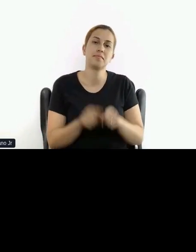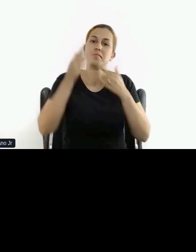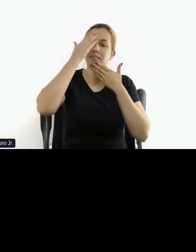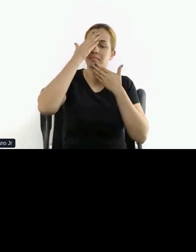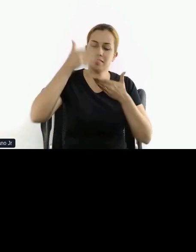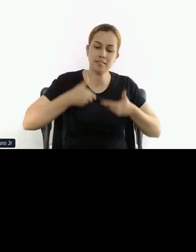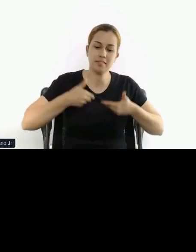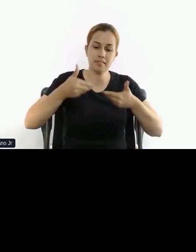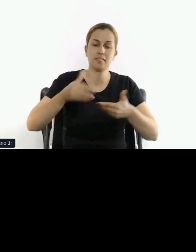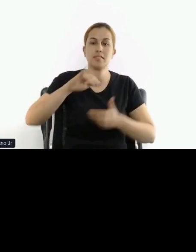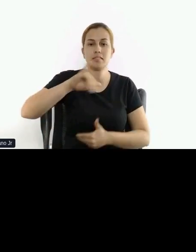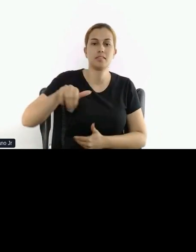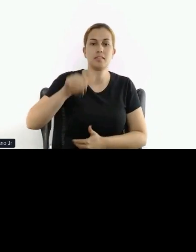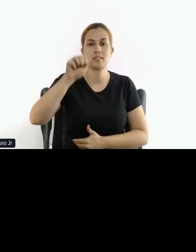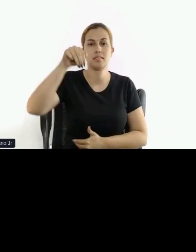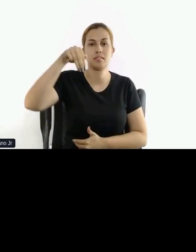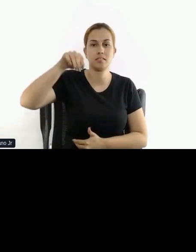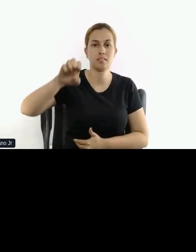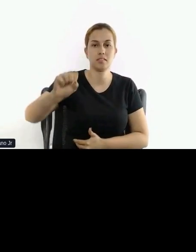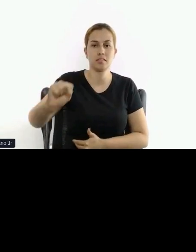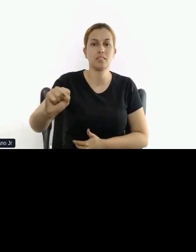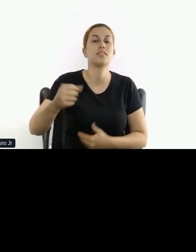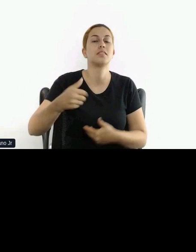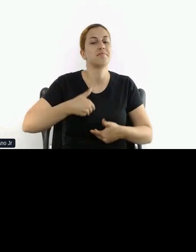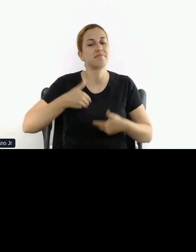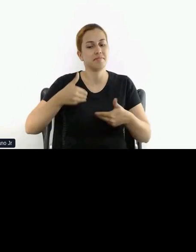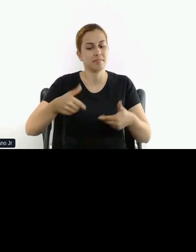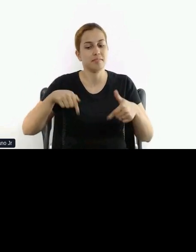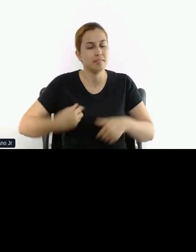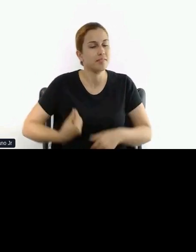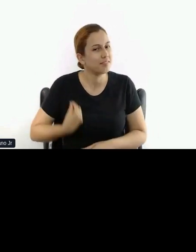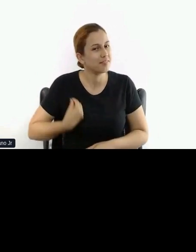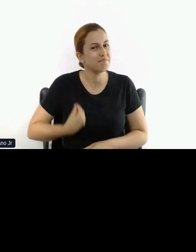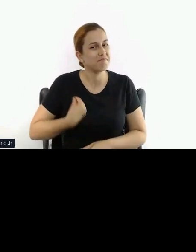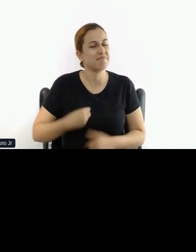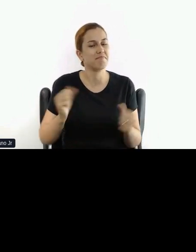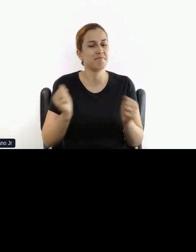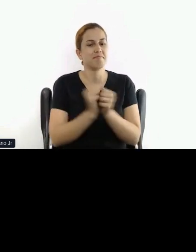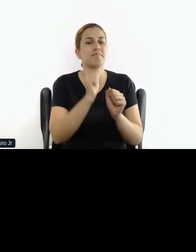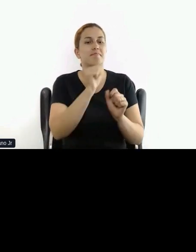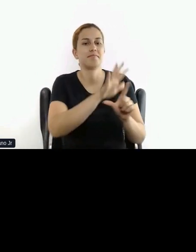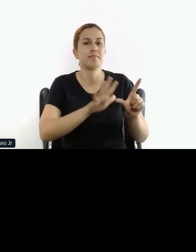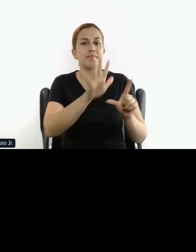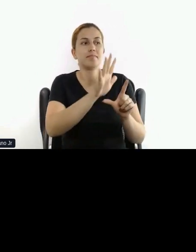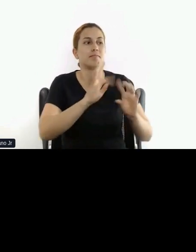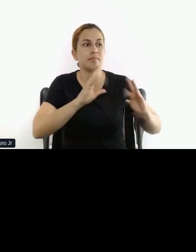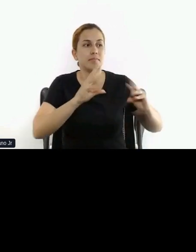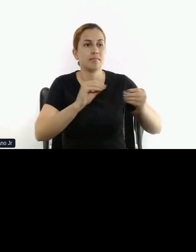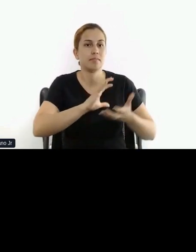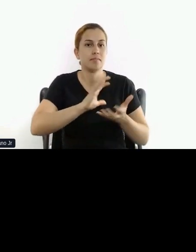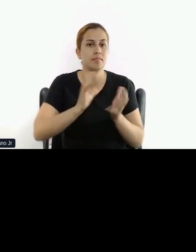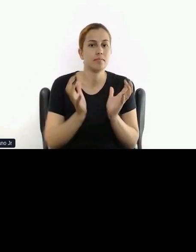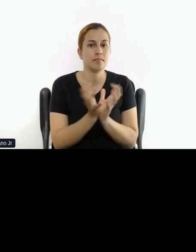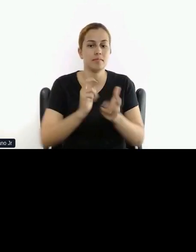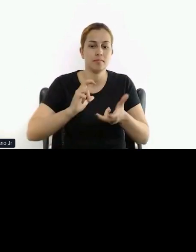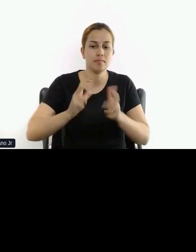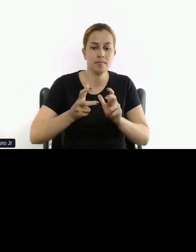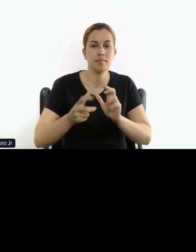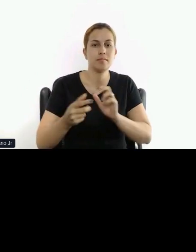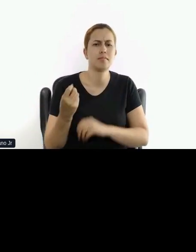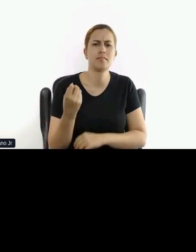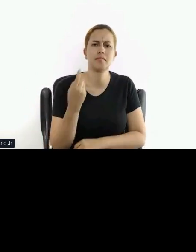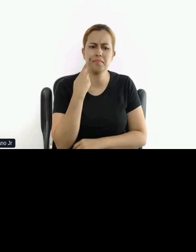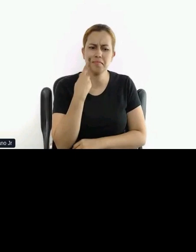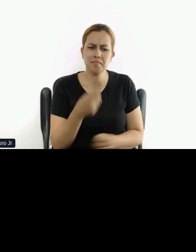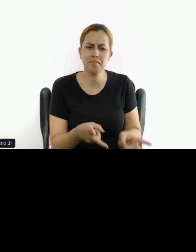do James, né, ele me convidou para estar participando desse painel, não só ele também, mas todos que estão aqui. Eu vejo que é um painel bem importante, quando a gente